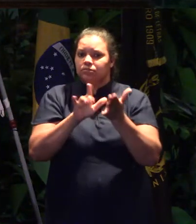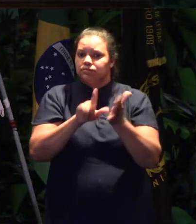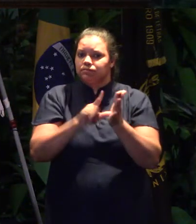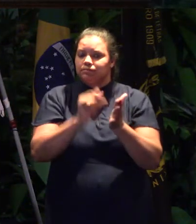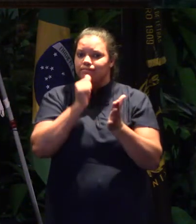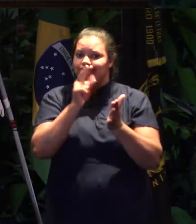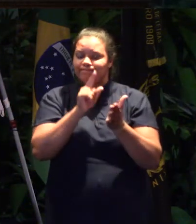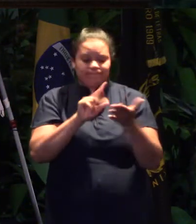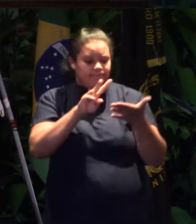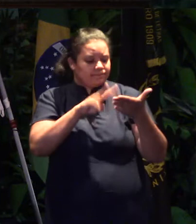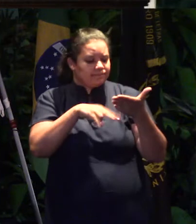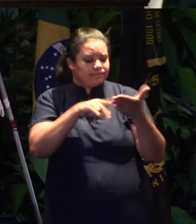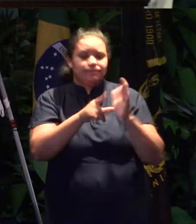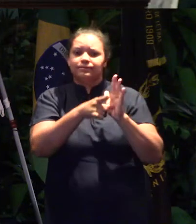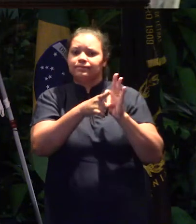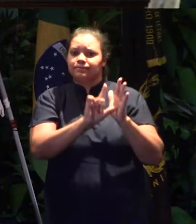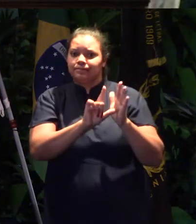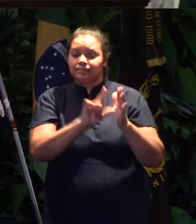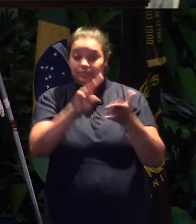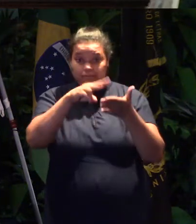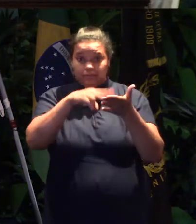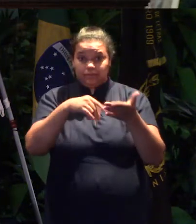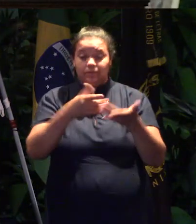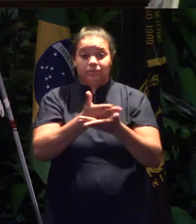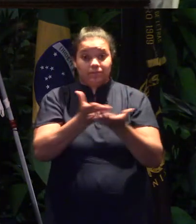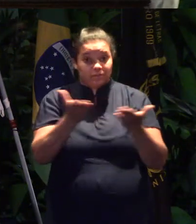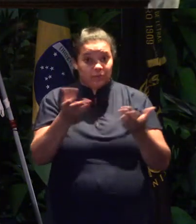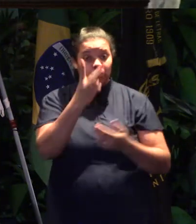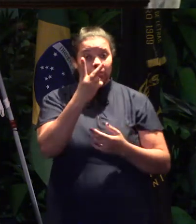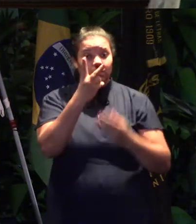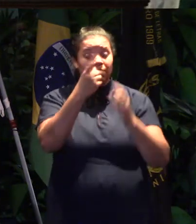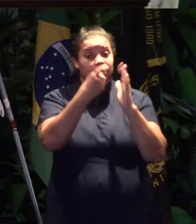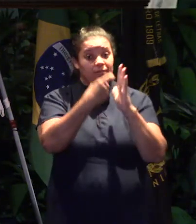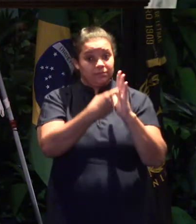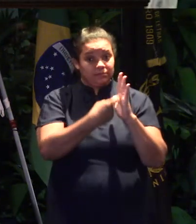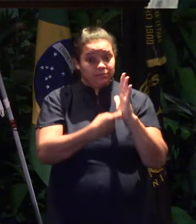de publicar o livro. E eu vou ler para vocês dois textos